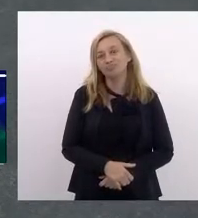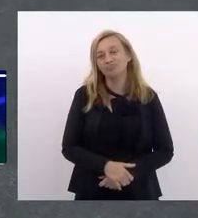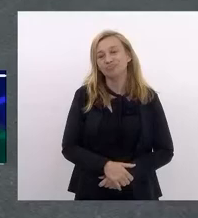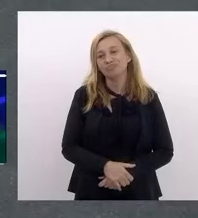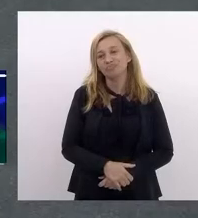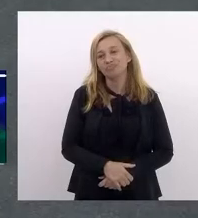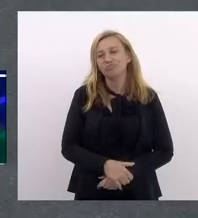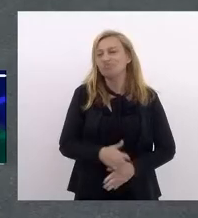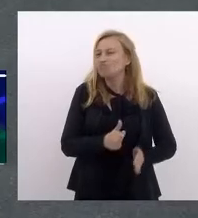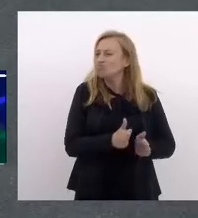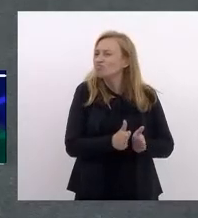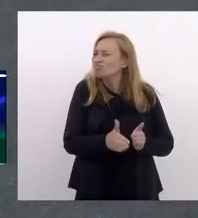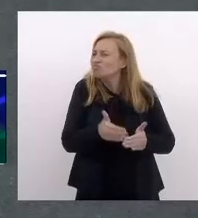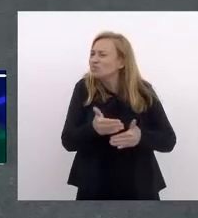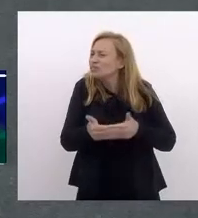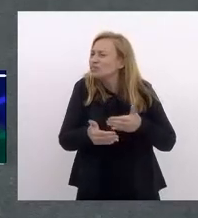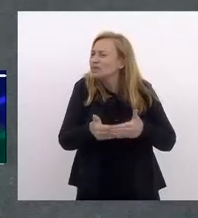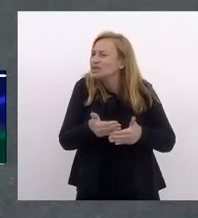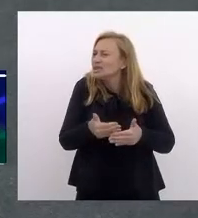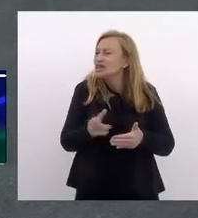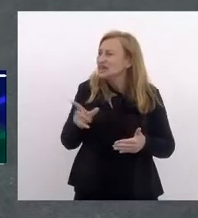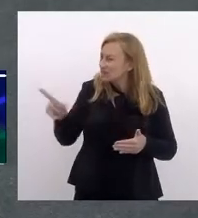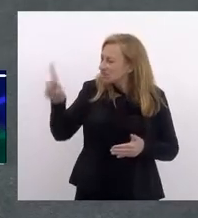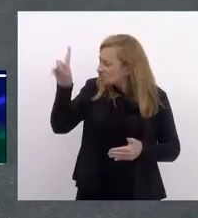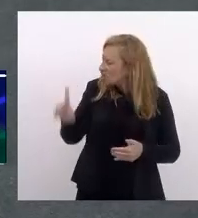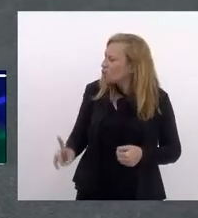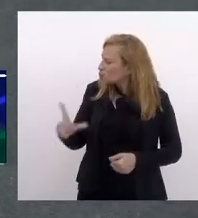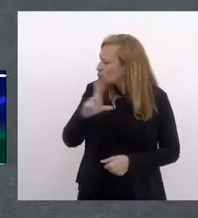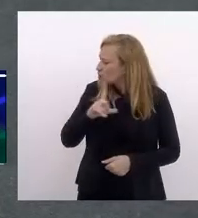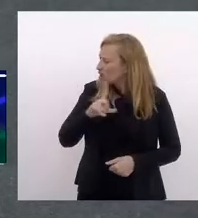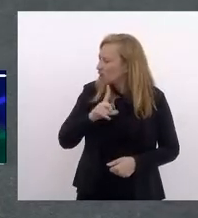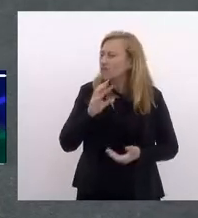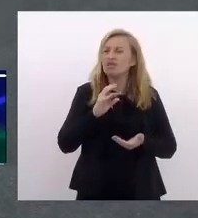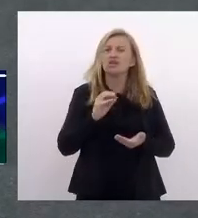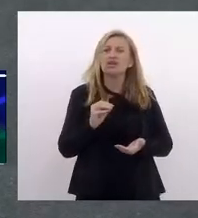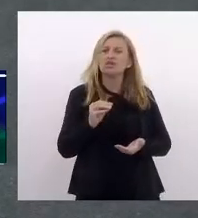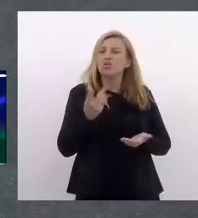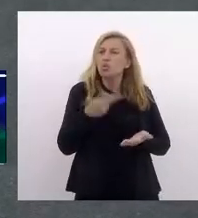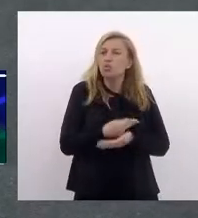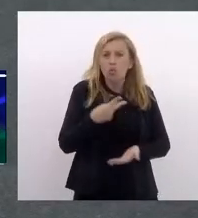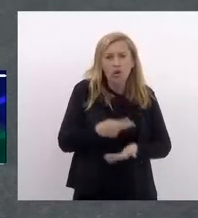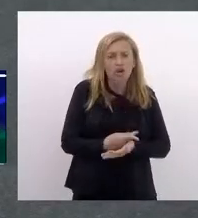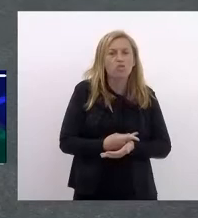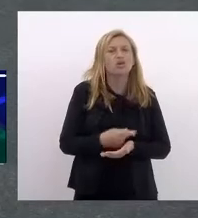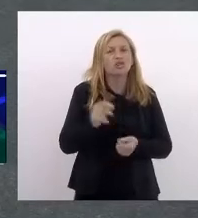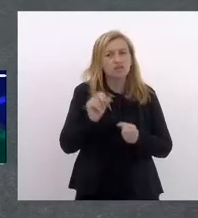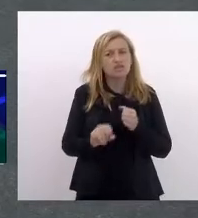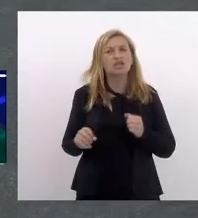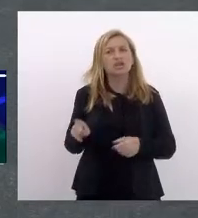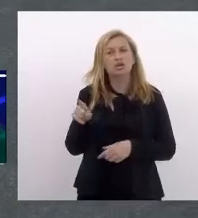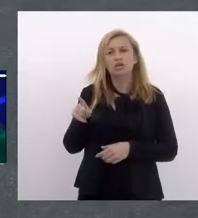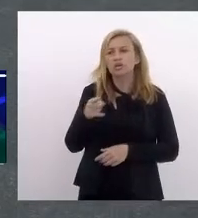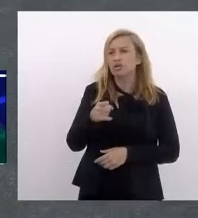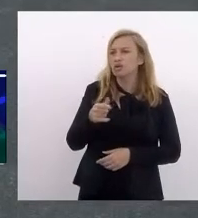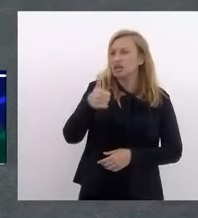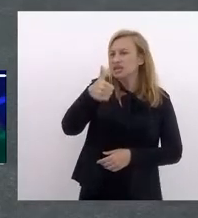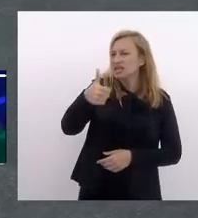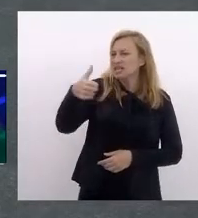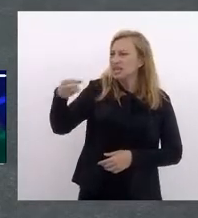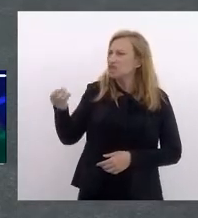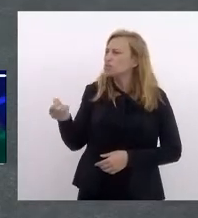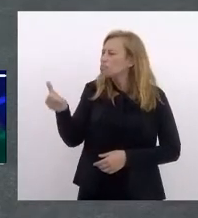um processo que eles têm direito. Foi uma injustiça o que fizeram com esses cento e